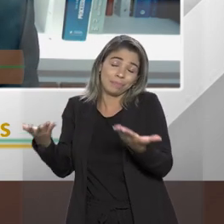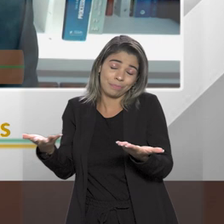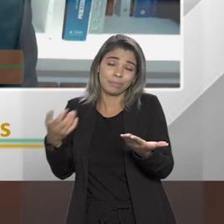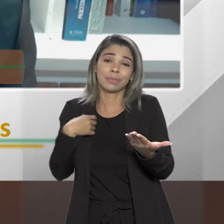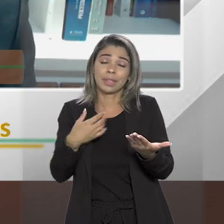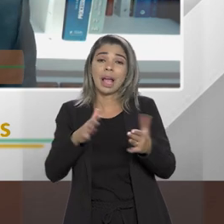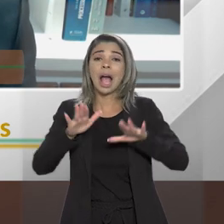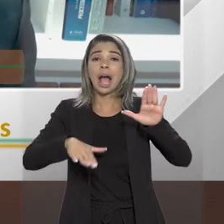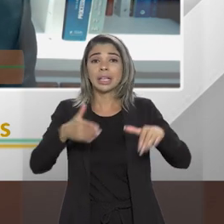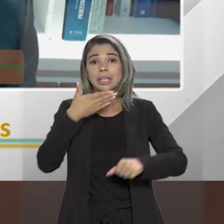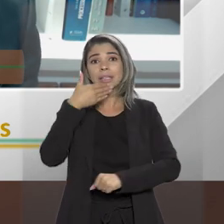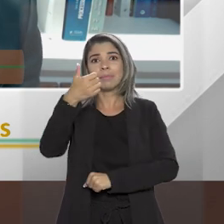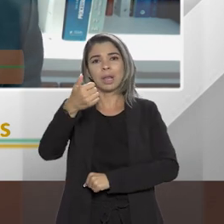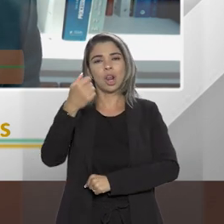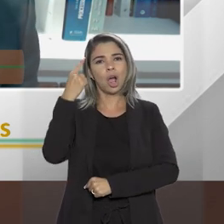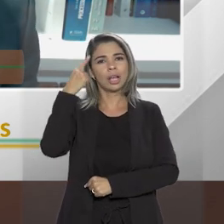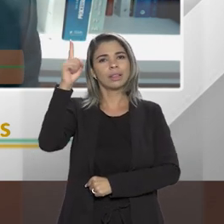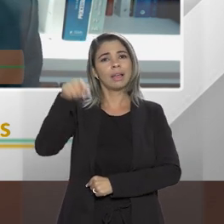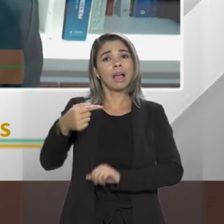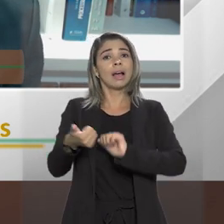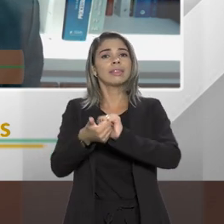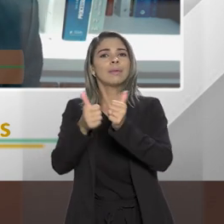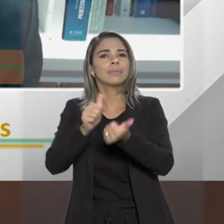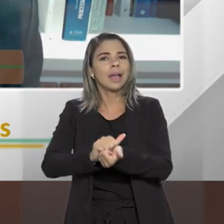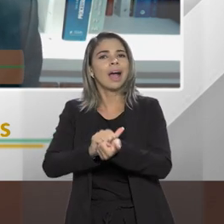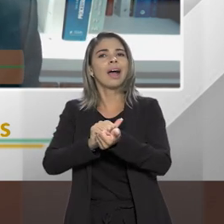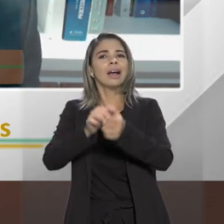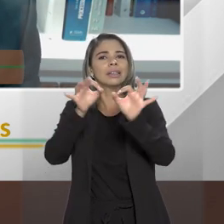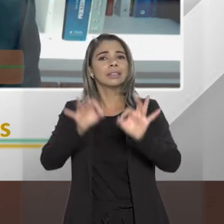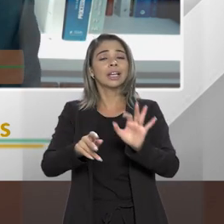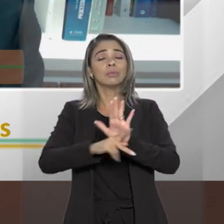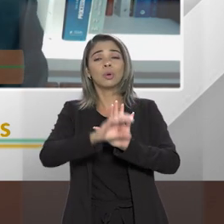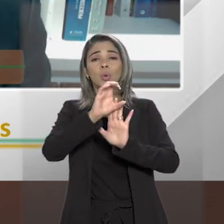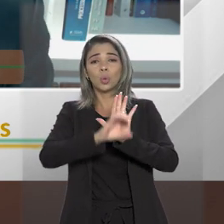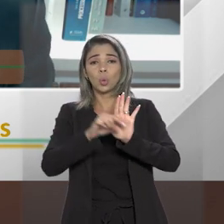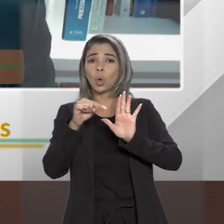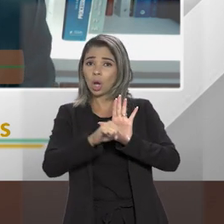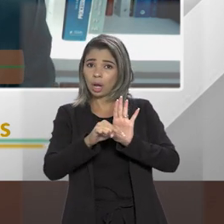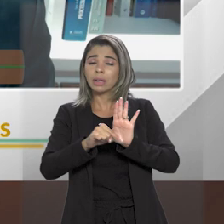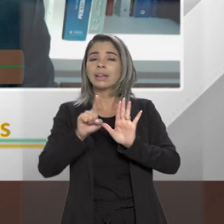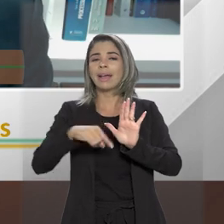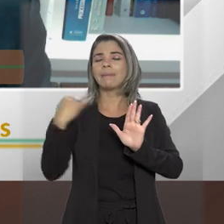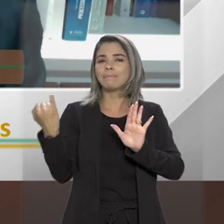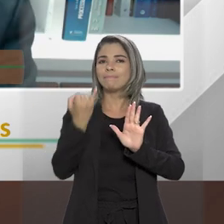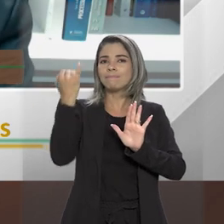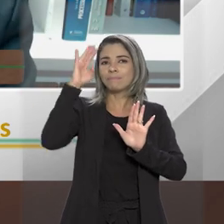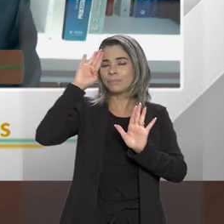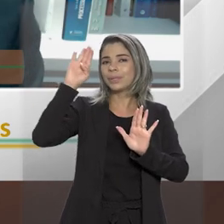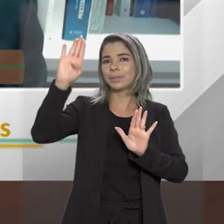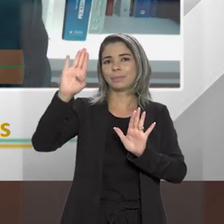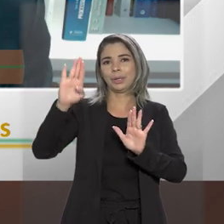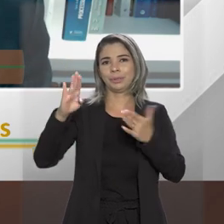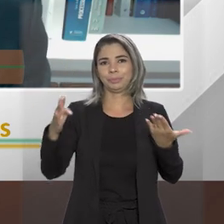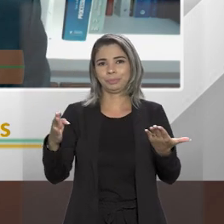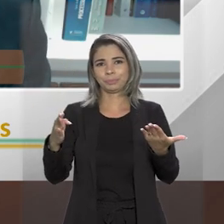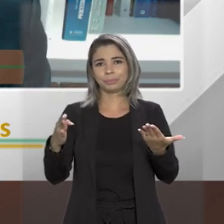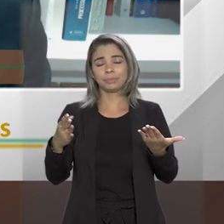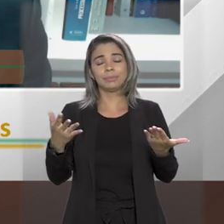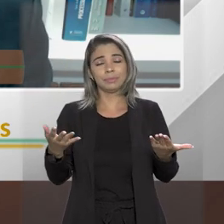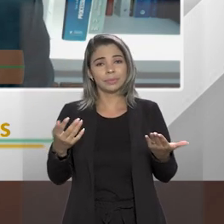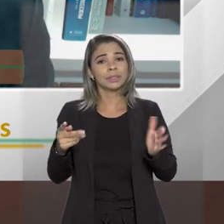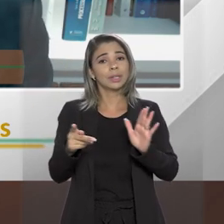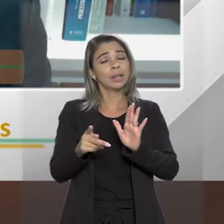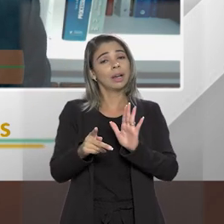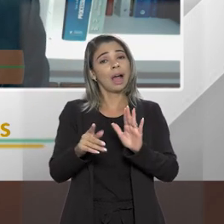de fato, a ideia é a adequação, que o próprio código coloca como norma fundamental, como bem citou o Fred. Mas, então, para responder a